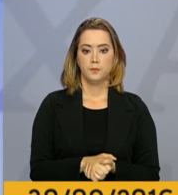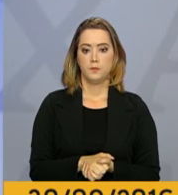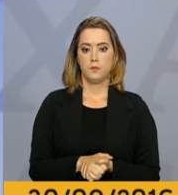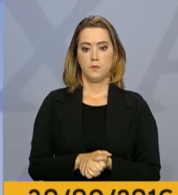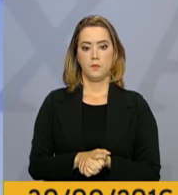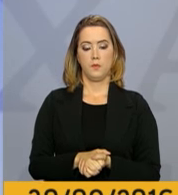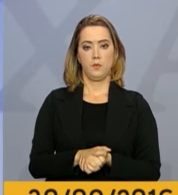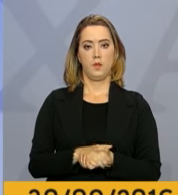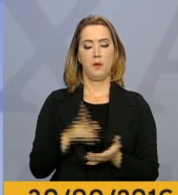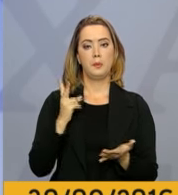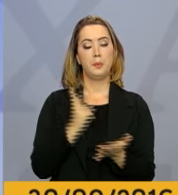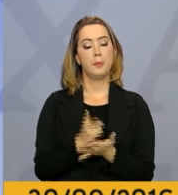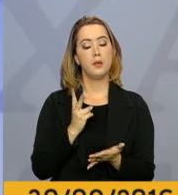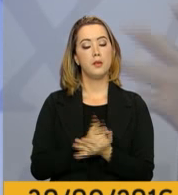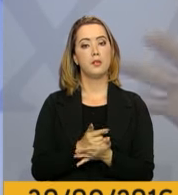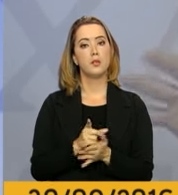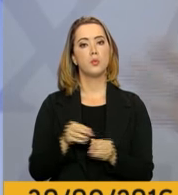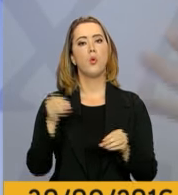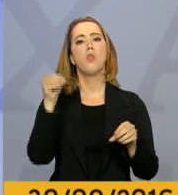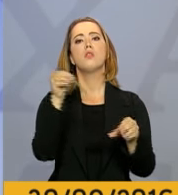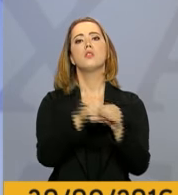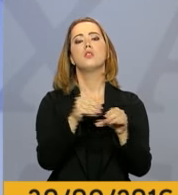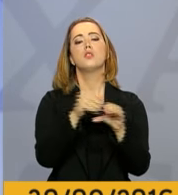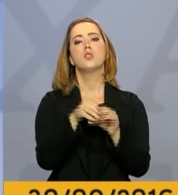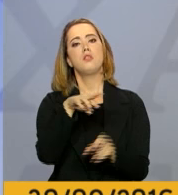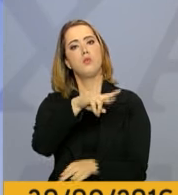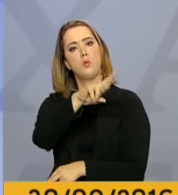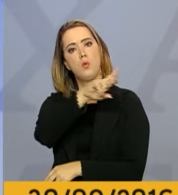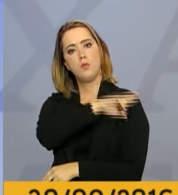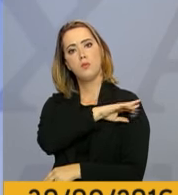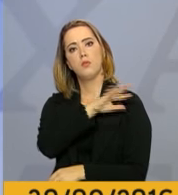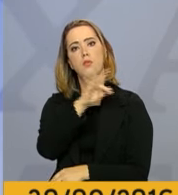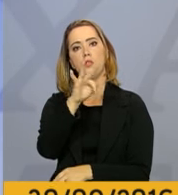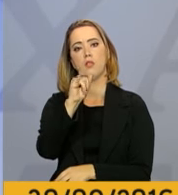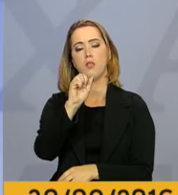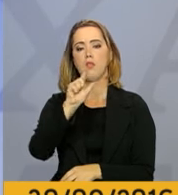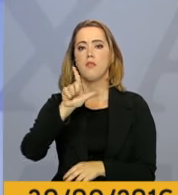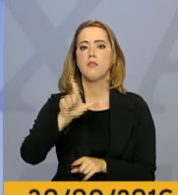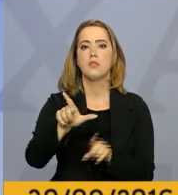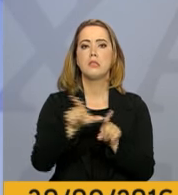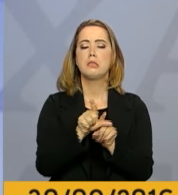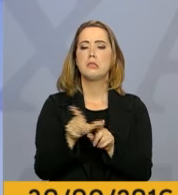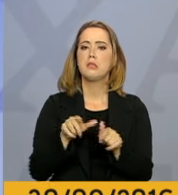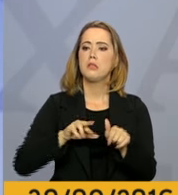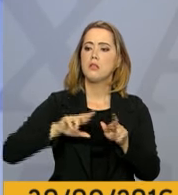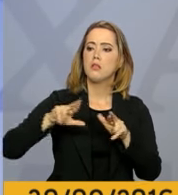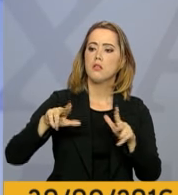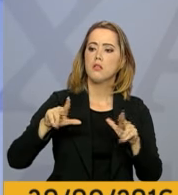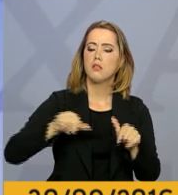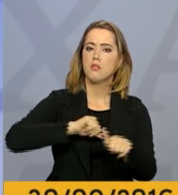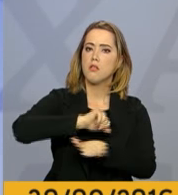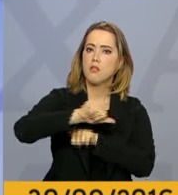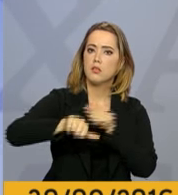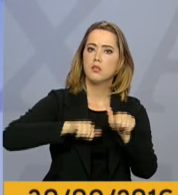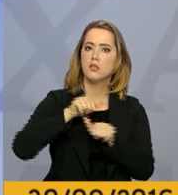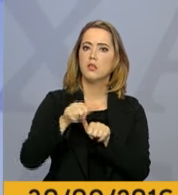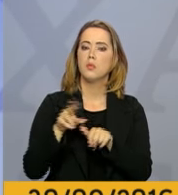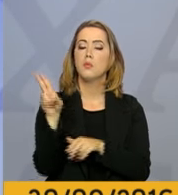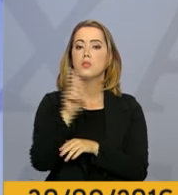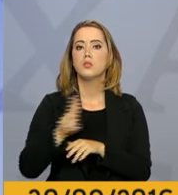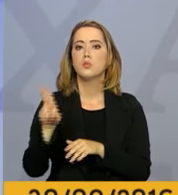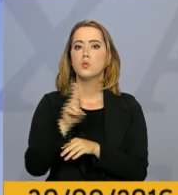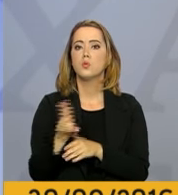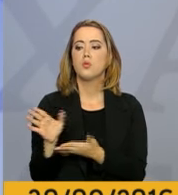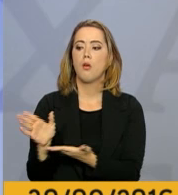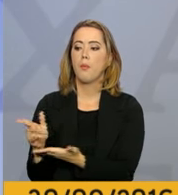Mesmo dentro da responsabilidade fiscal, eu falei responsabilidade fiscal, né? Haverá maior flexibilidade para a utilização das